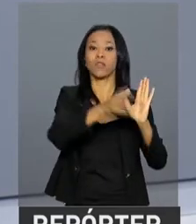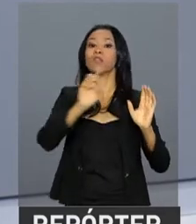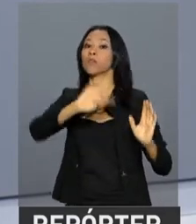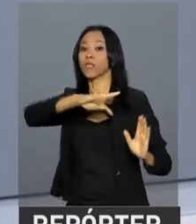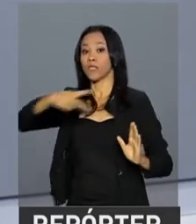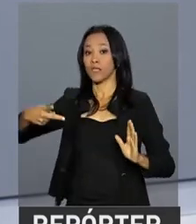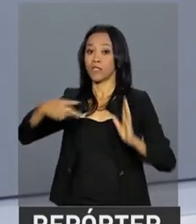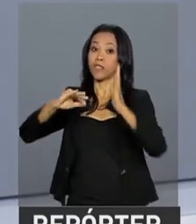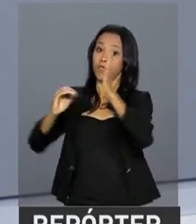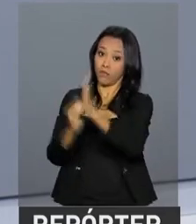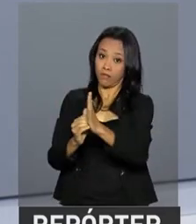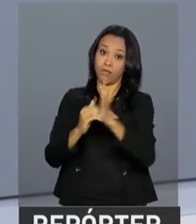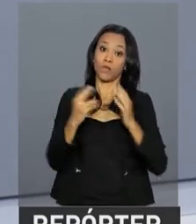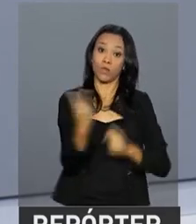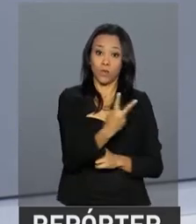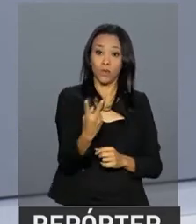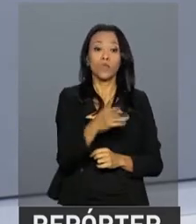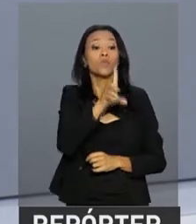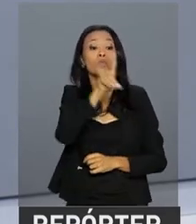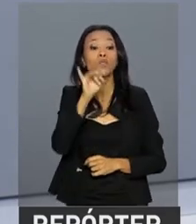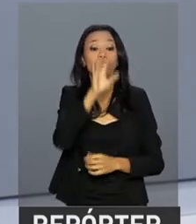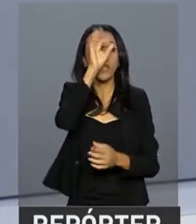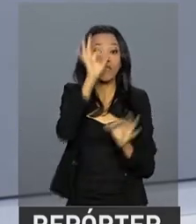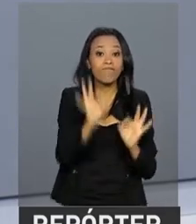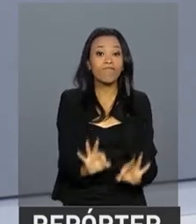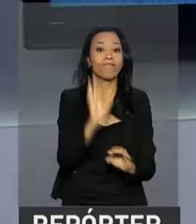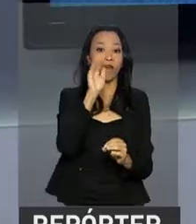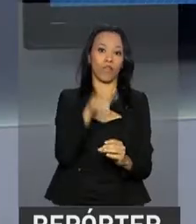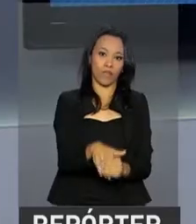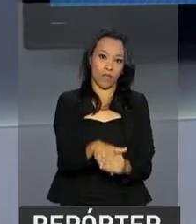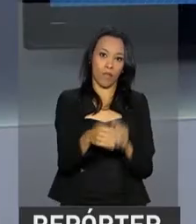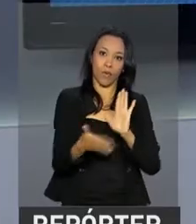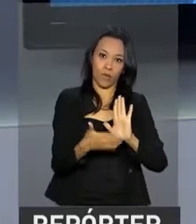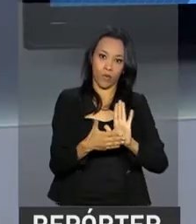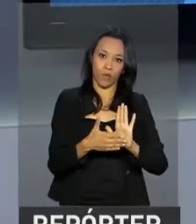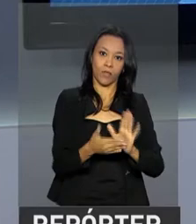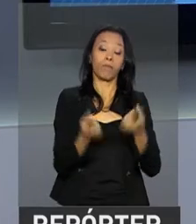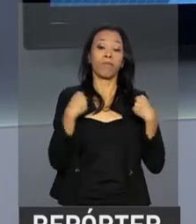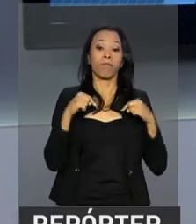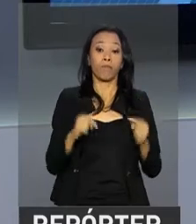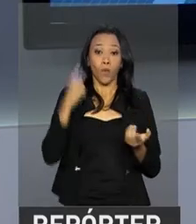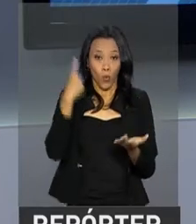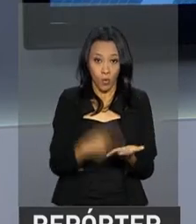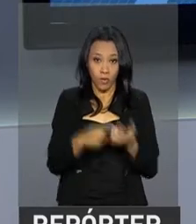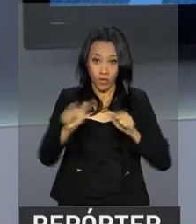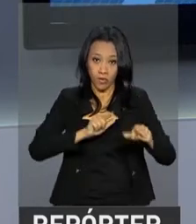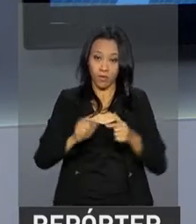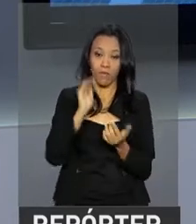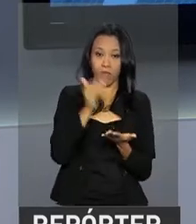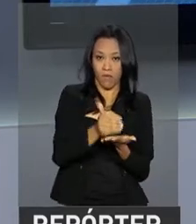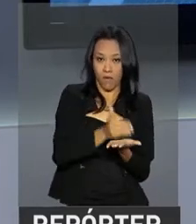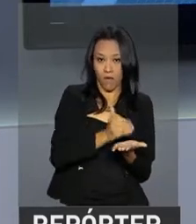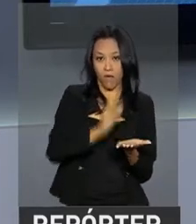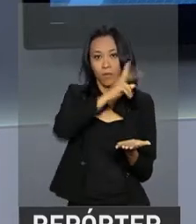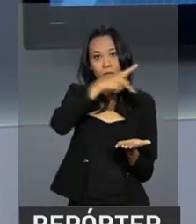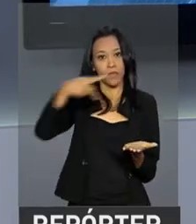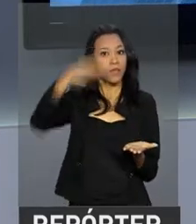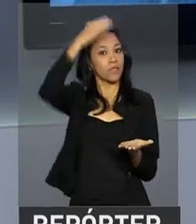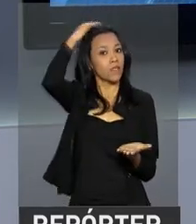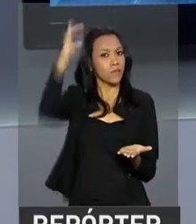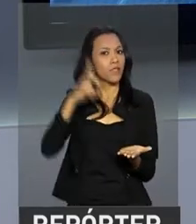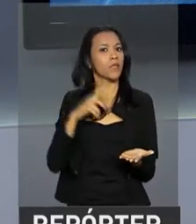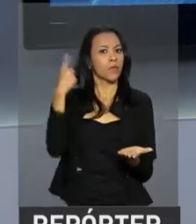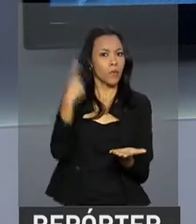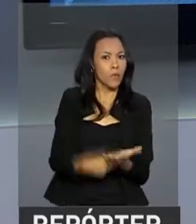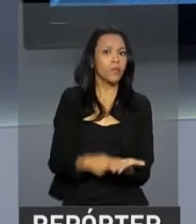deputados rodrigo maia a data de votação da proposta na agenda de michel temer desta quinta feira está marcada uma reunião com o